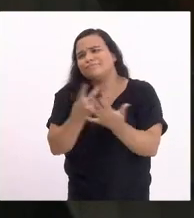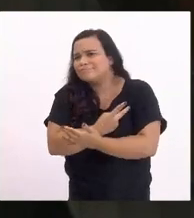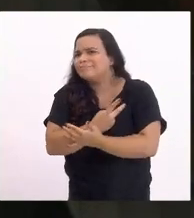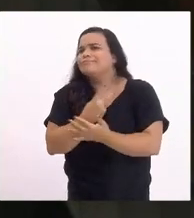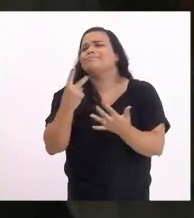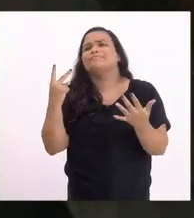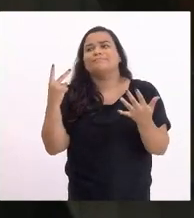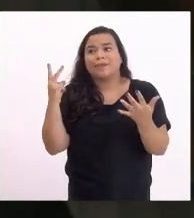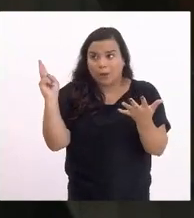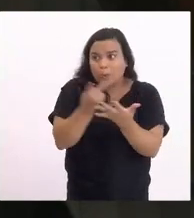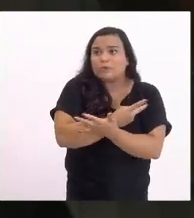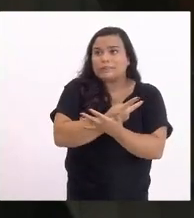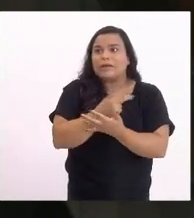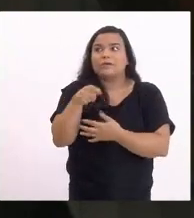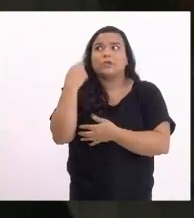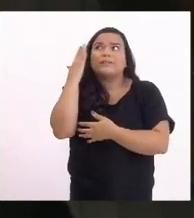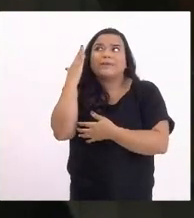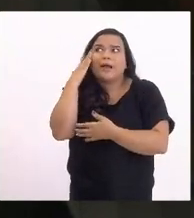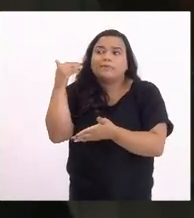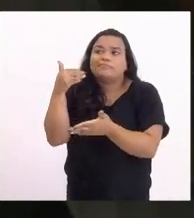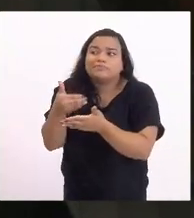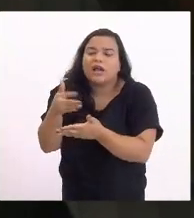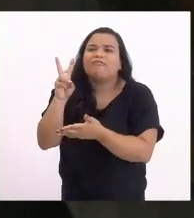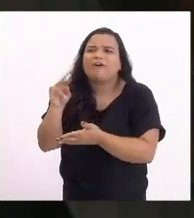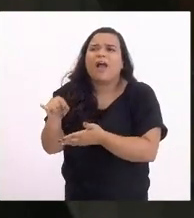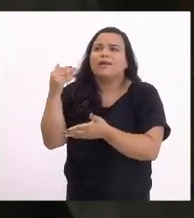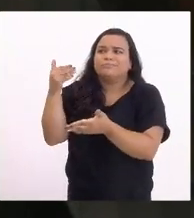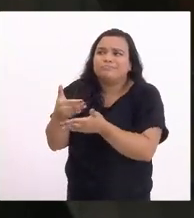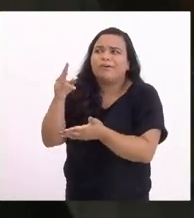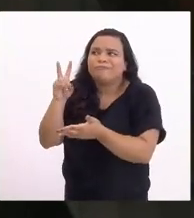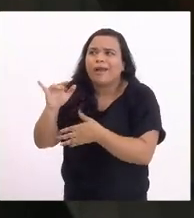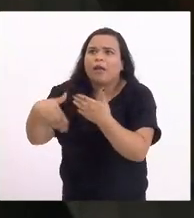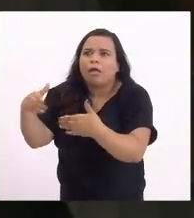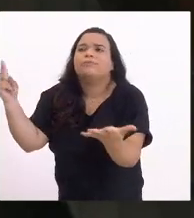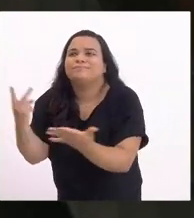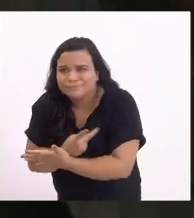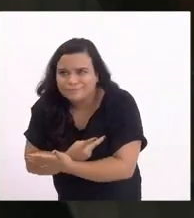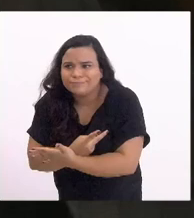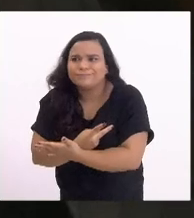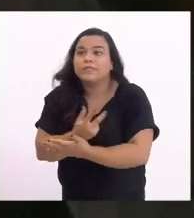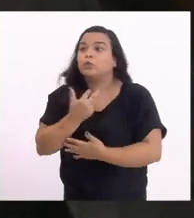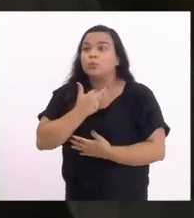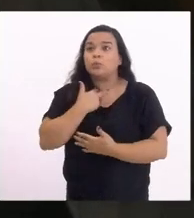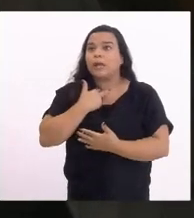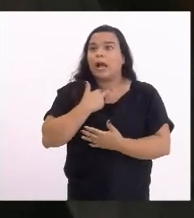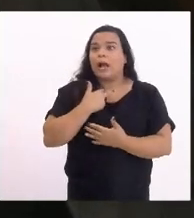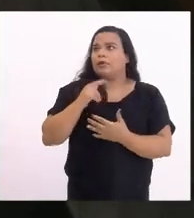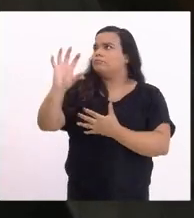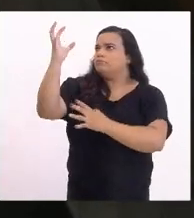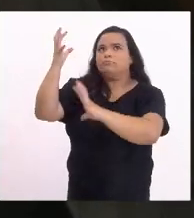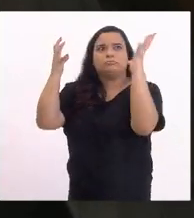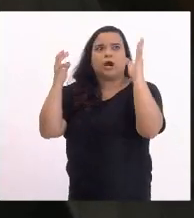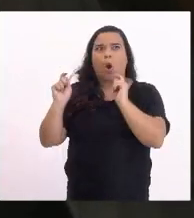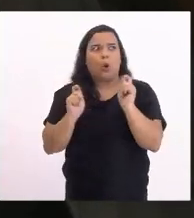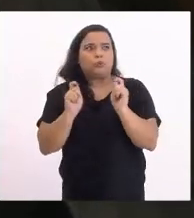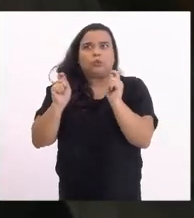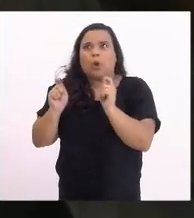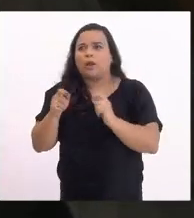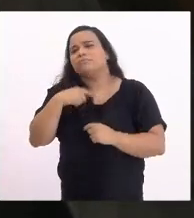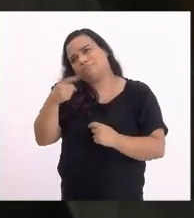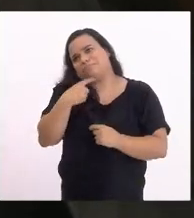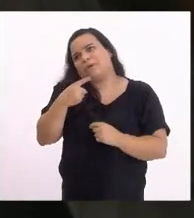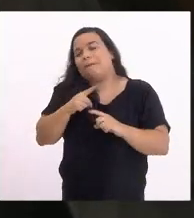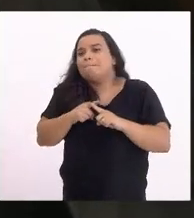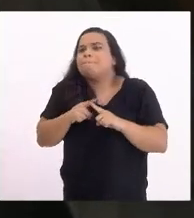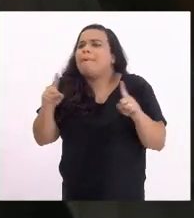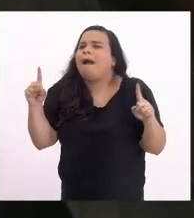crônicas de problemas anunciados. Claro, a gente não pode controlar as forças da natureza, mas nós podemos adotar,